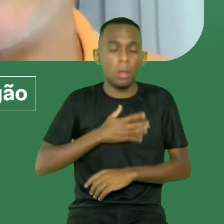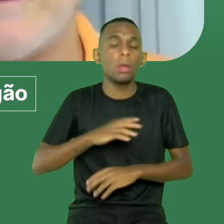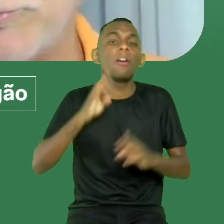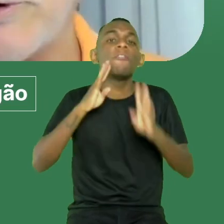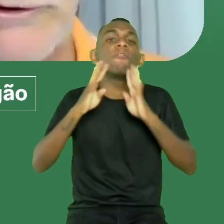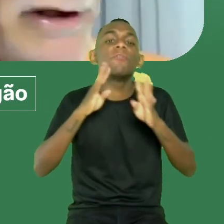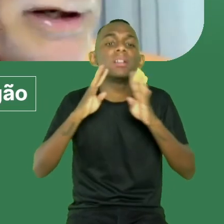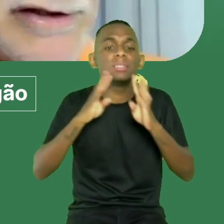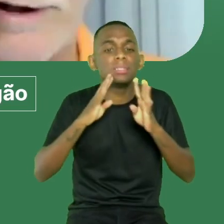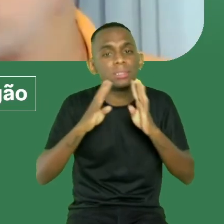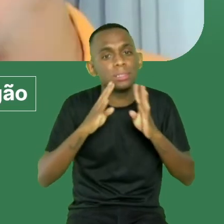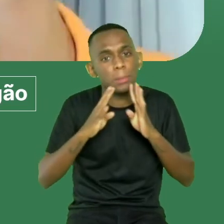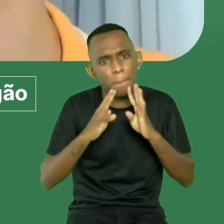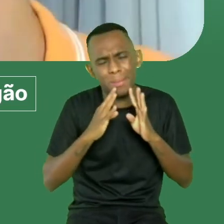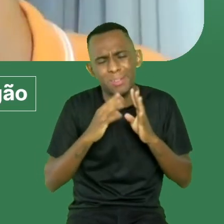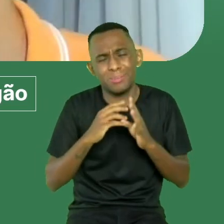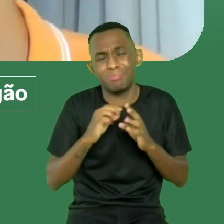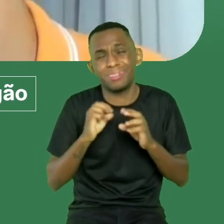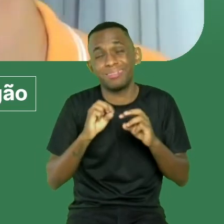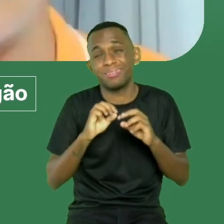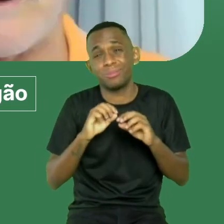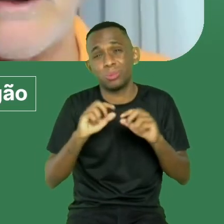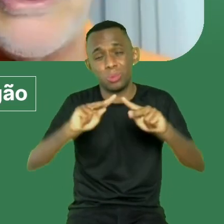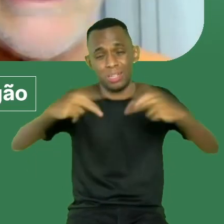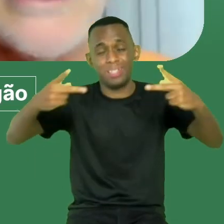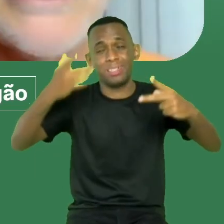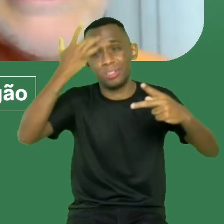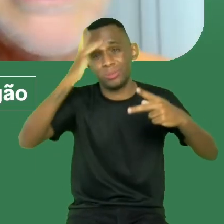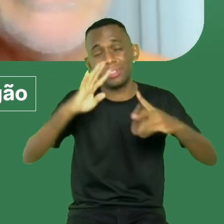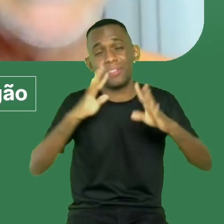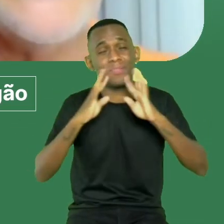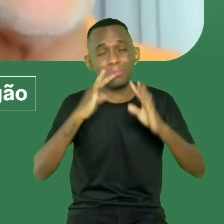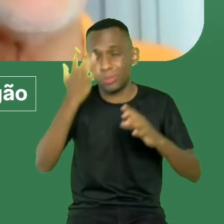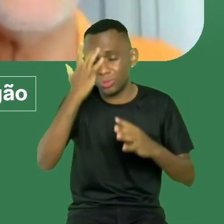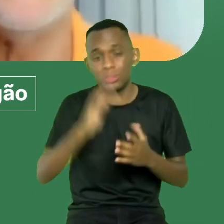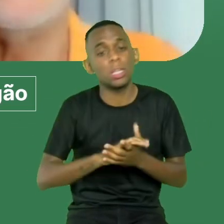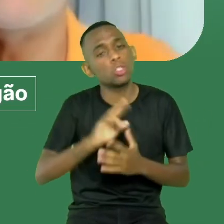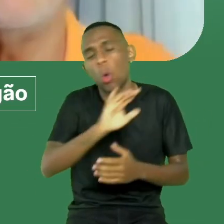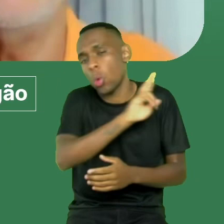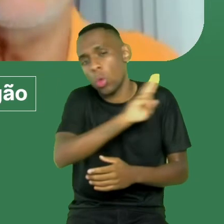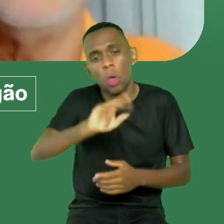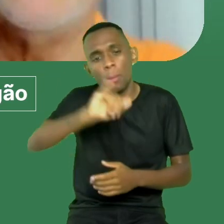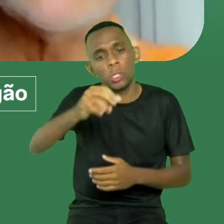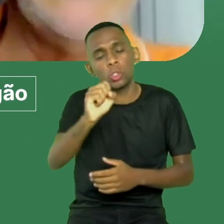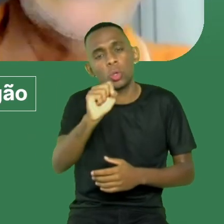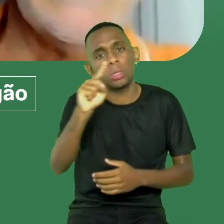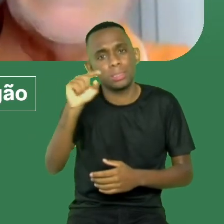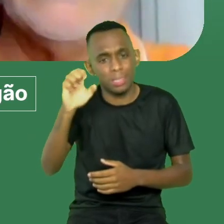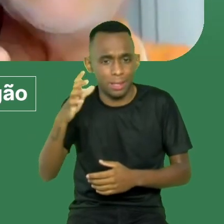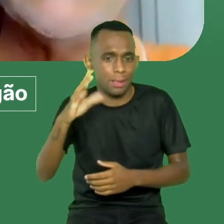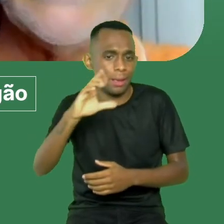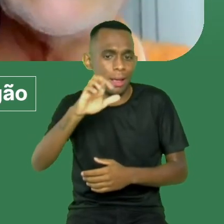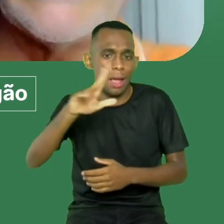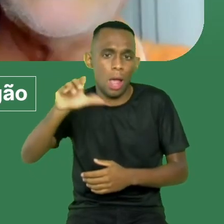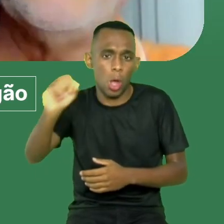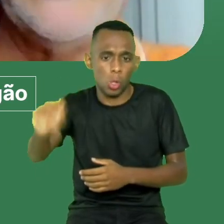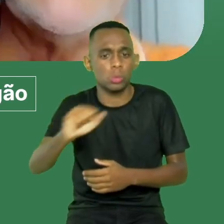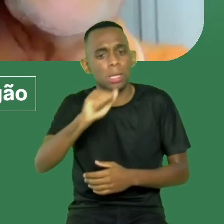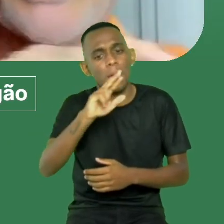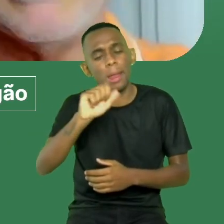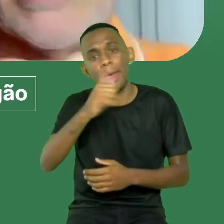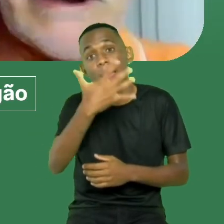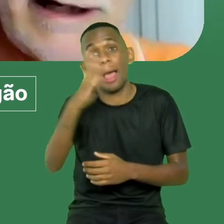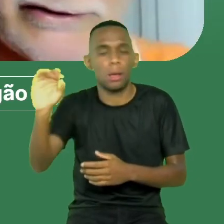o endereço do Facebook eu sei direito. Eu devo ter um cartão em algum lugar José anotado aí. Carlos Aragão é fácil de encontrar, o Mas aí escritor, lá, né? se entrar